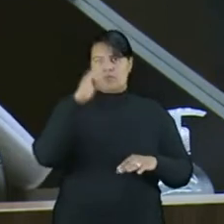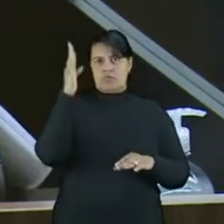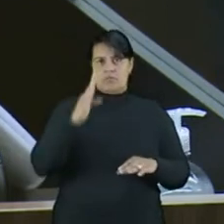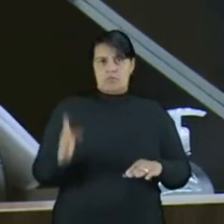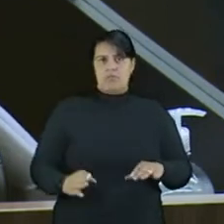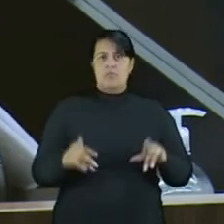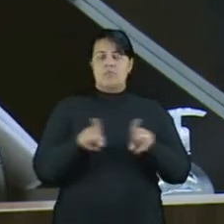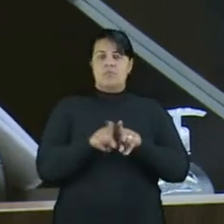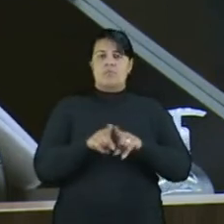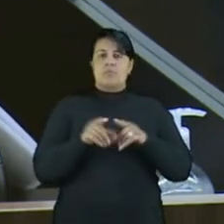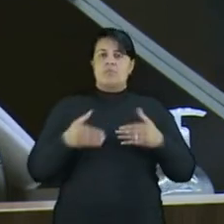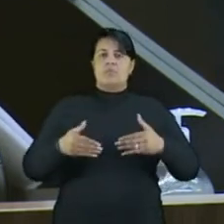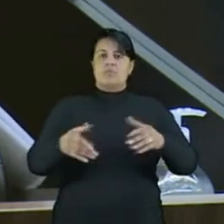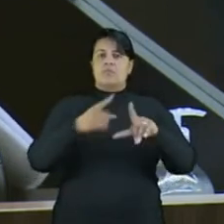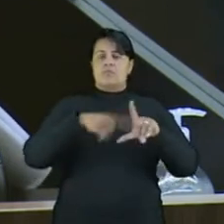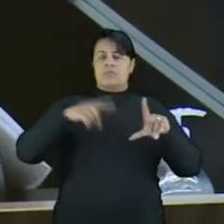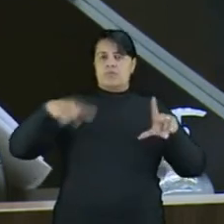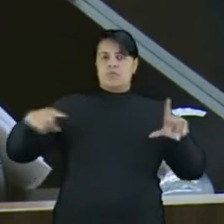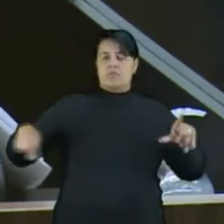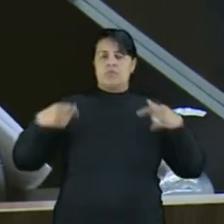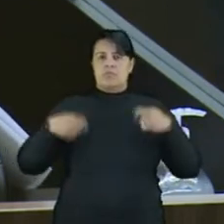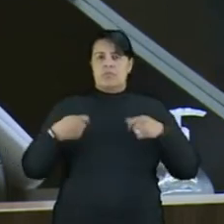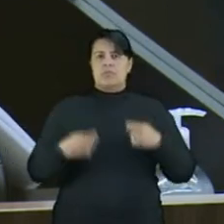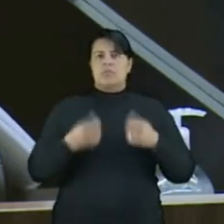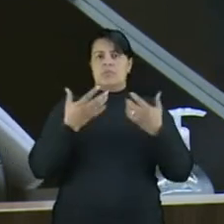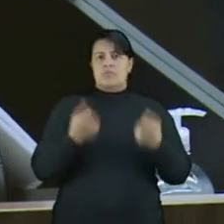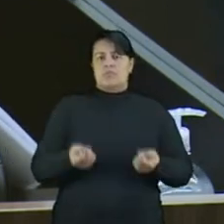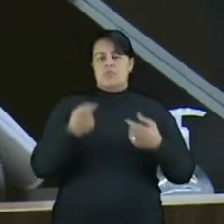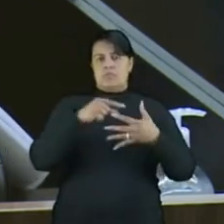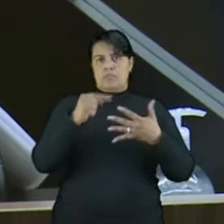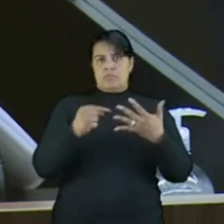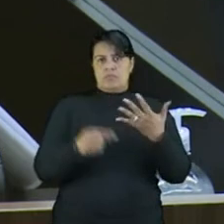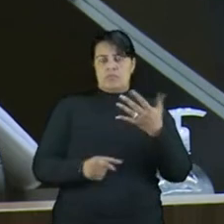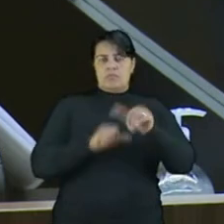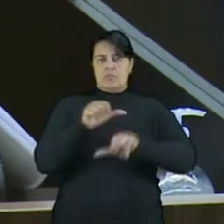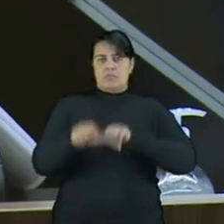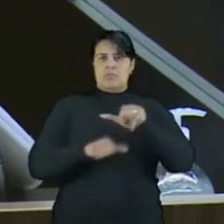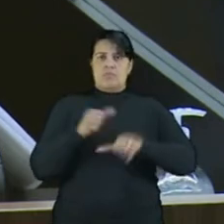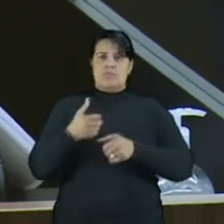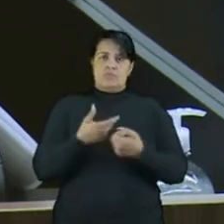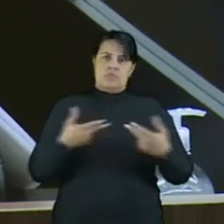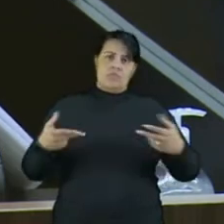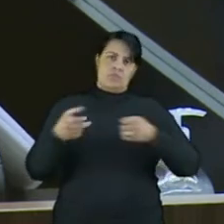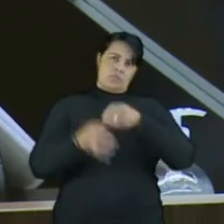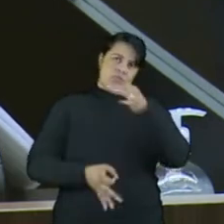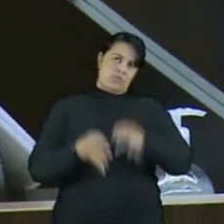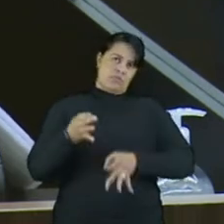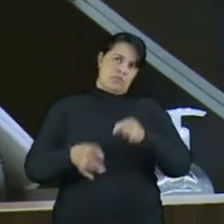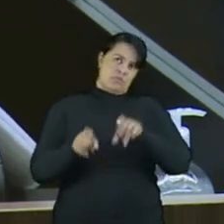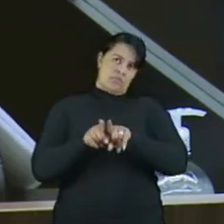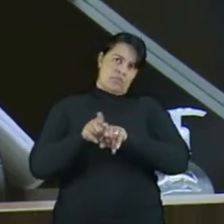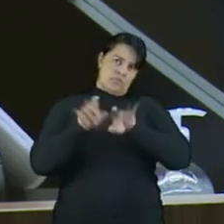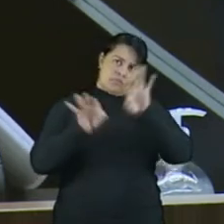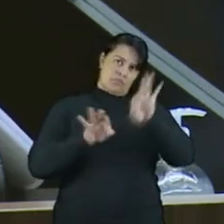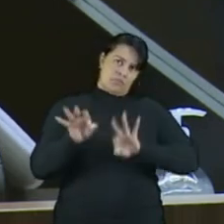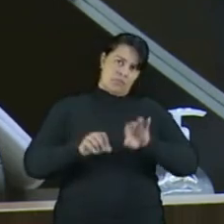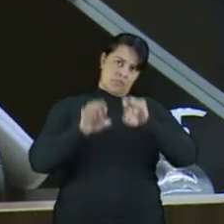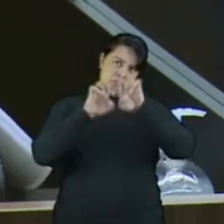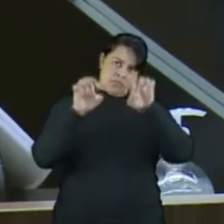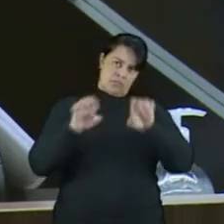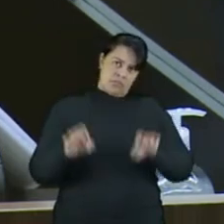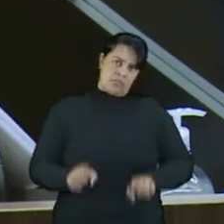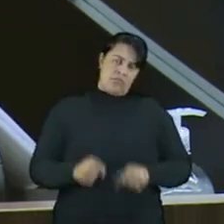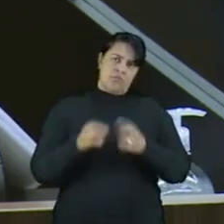que adotem medidas necessárias para alterar a natureza jurídica e promover a reestruturação organizacional